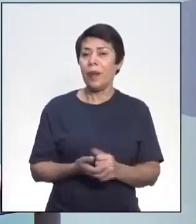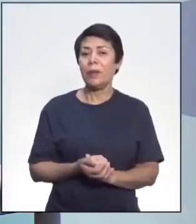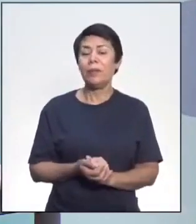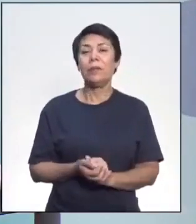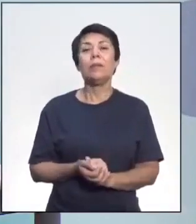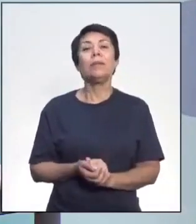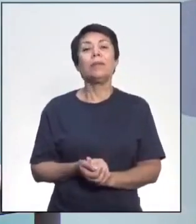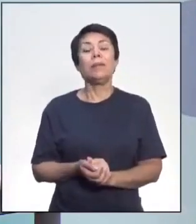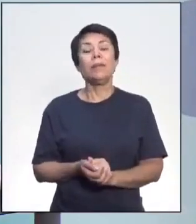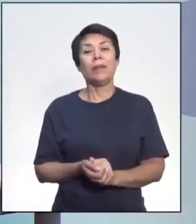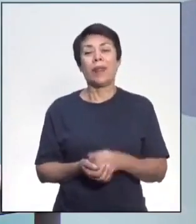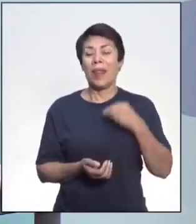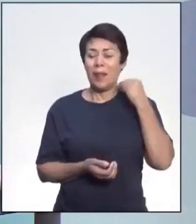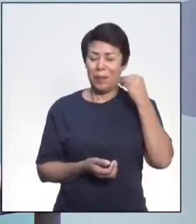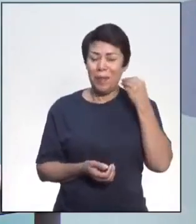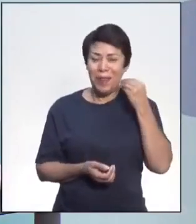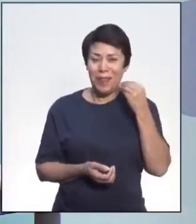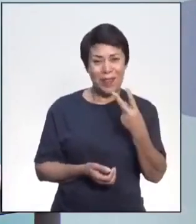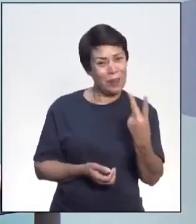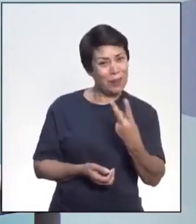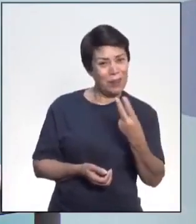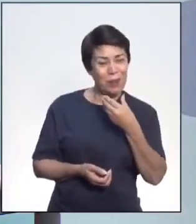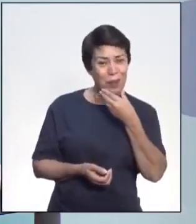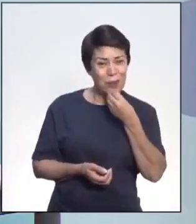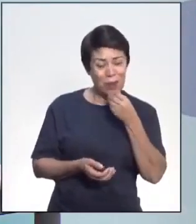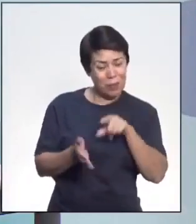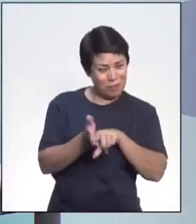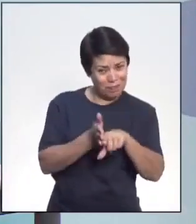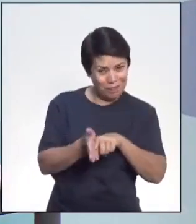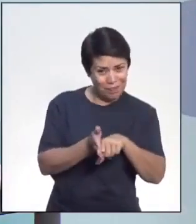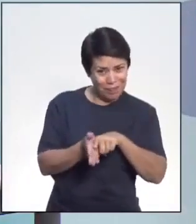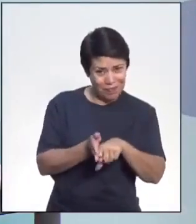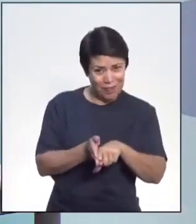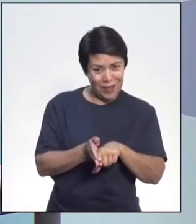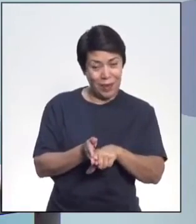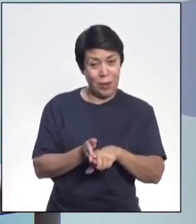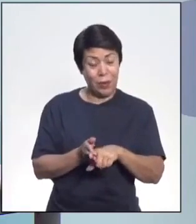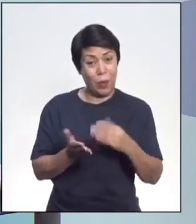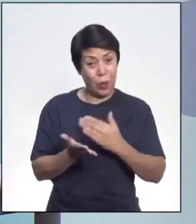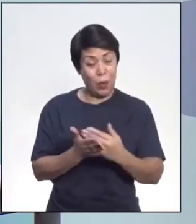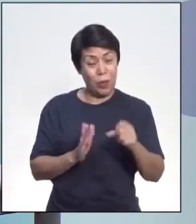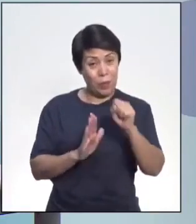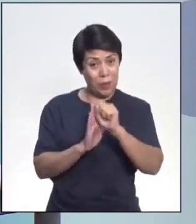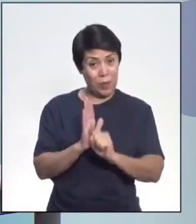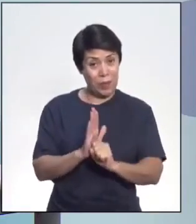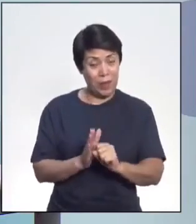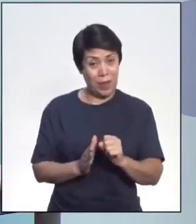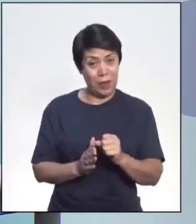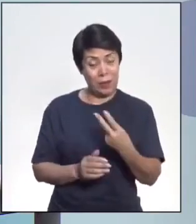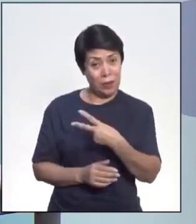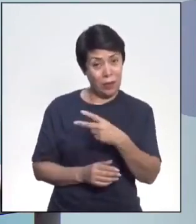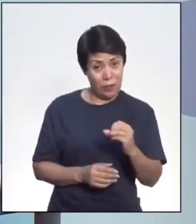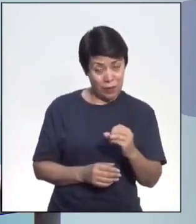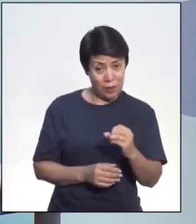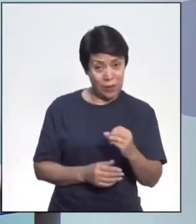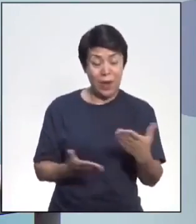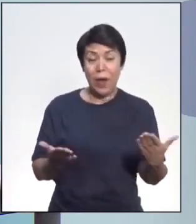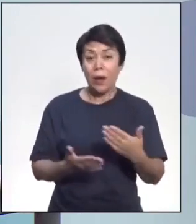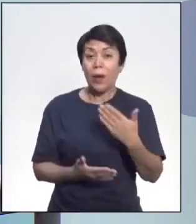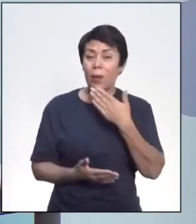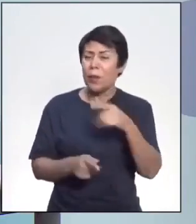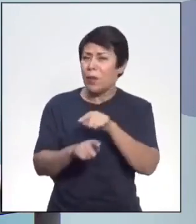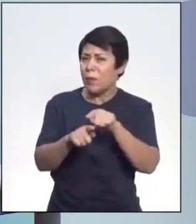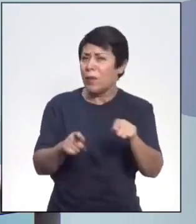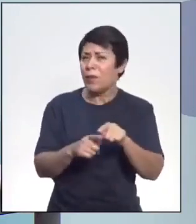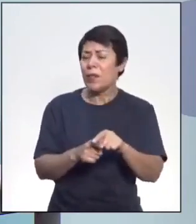nessa questão, nesse experimento que Haber-Bosch realizaram no início do século XX, eu vou pedir para vocês